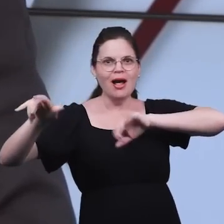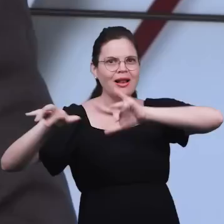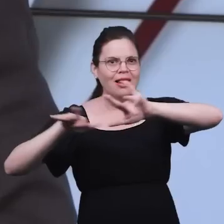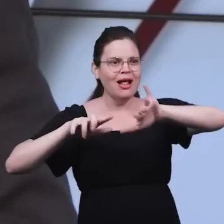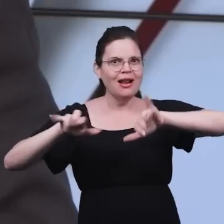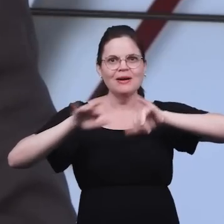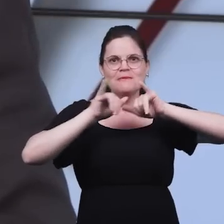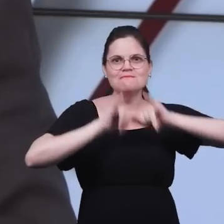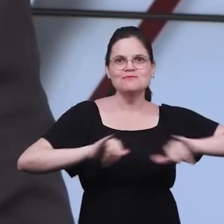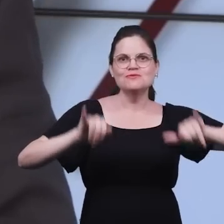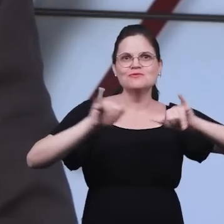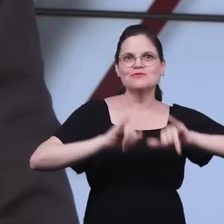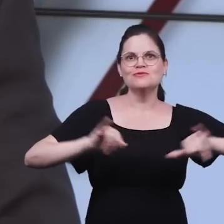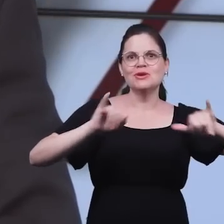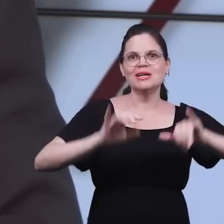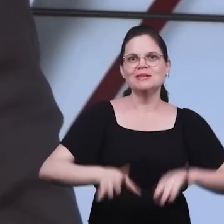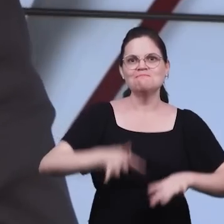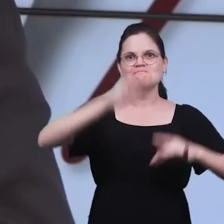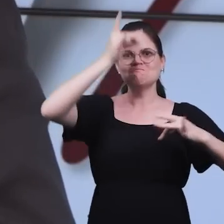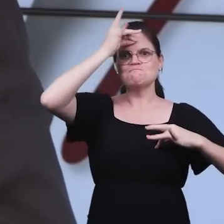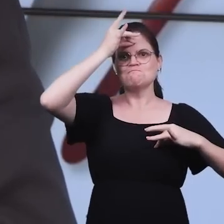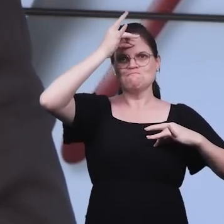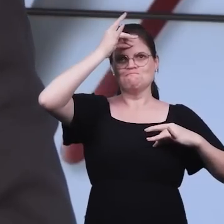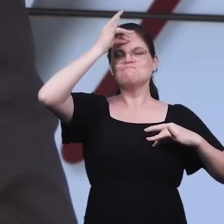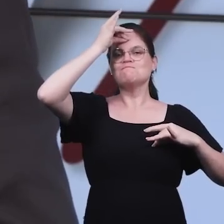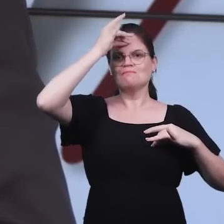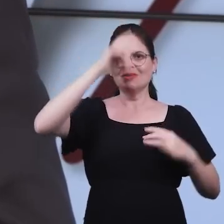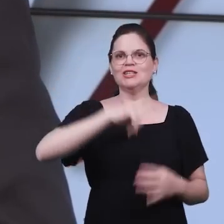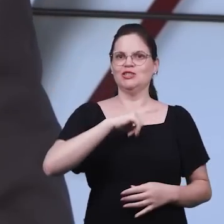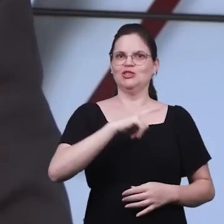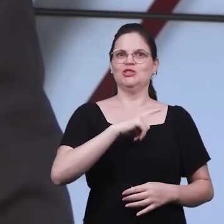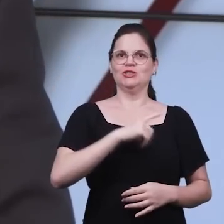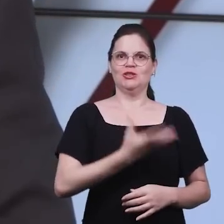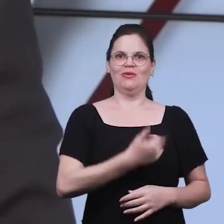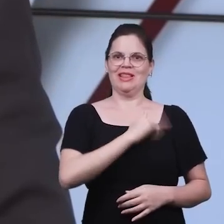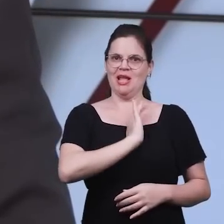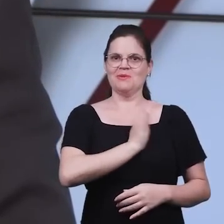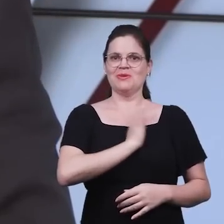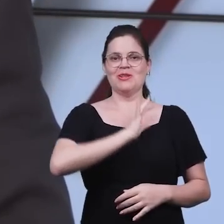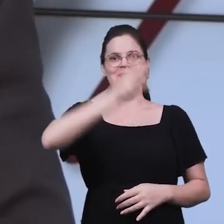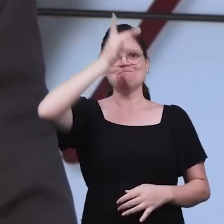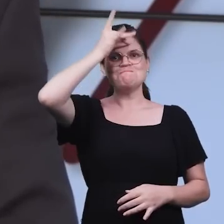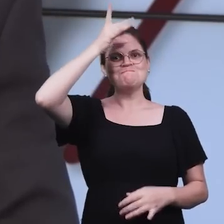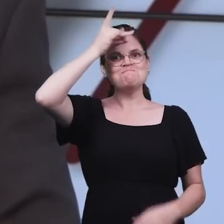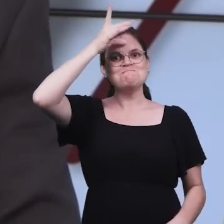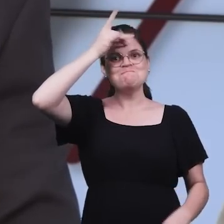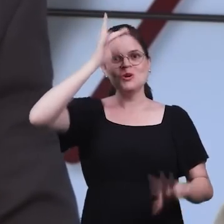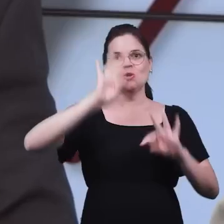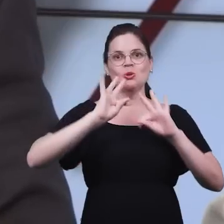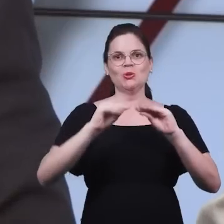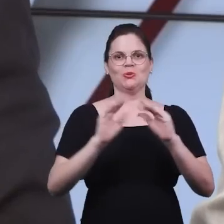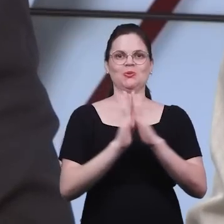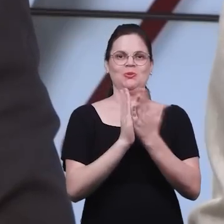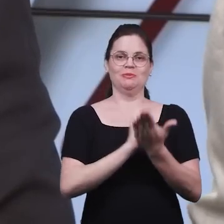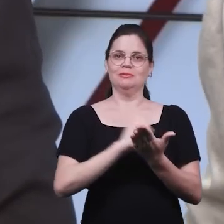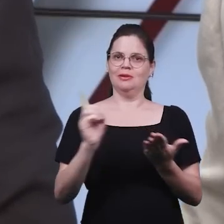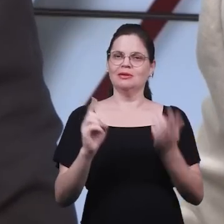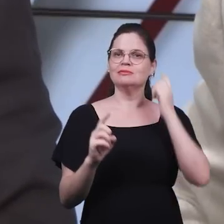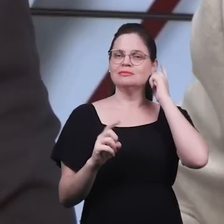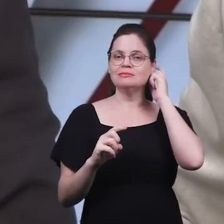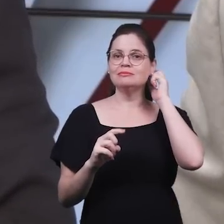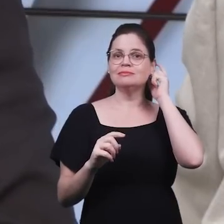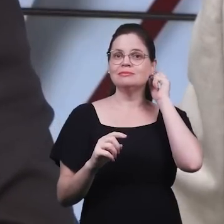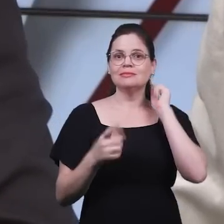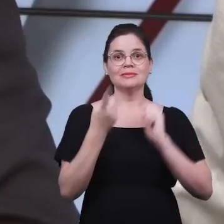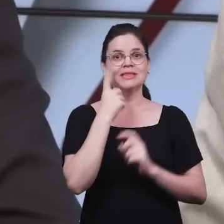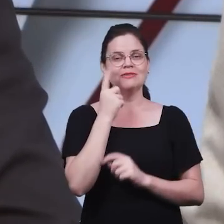afora, e eles guardaram a palavra. Eles tinham a palavra do Senhor. Então, dentre essas histórias bonitas,